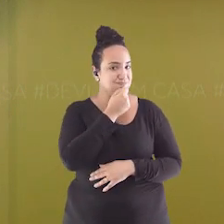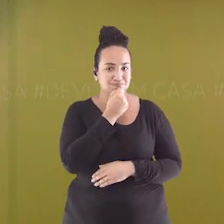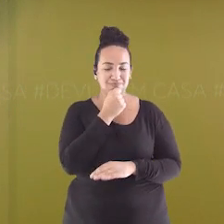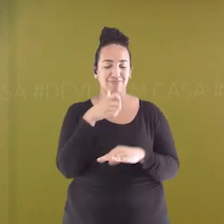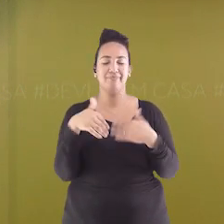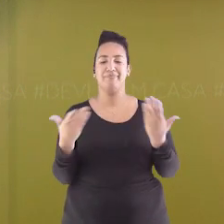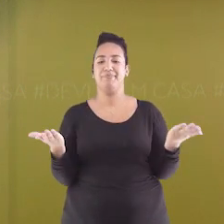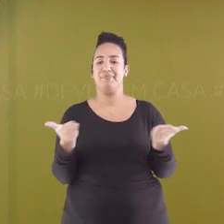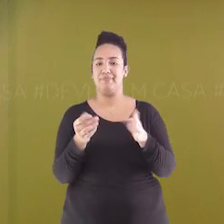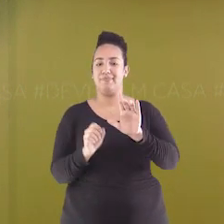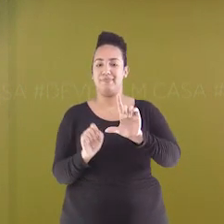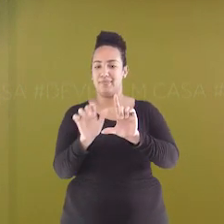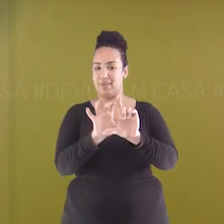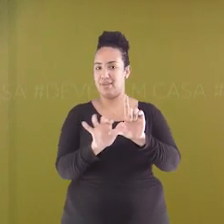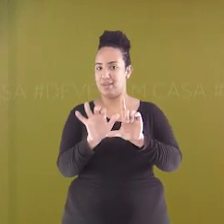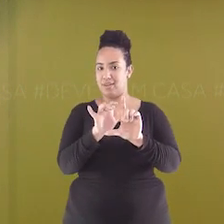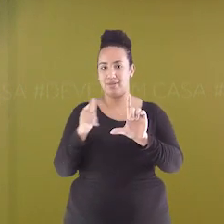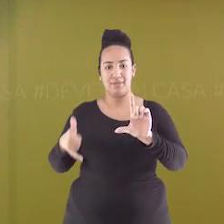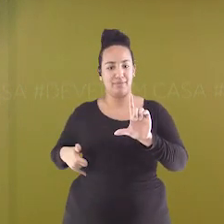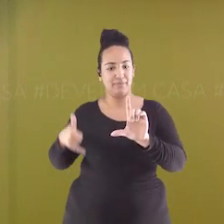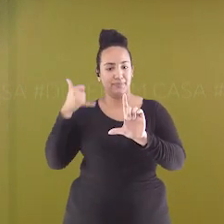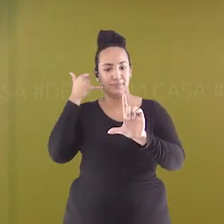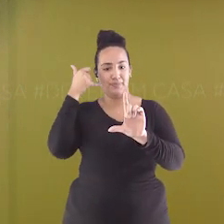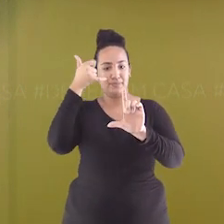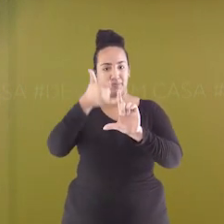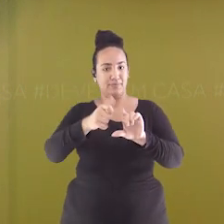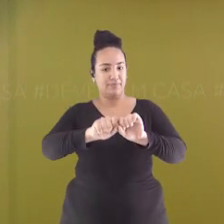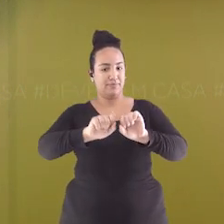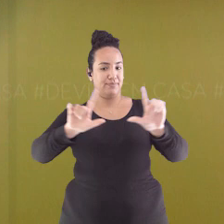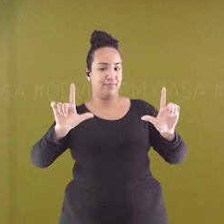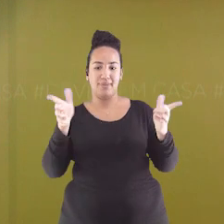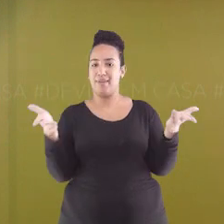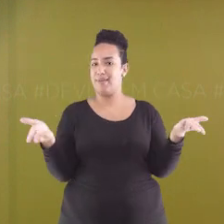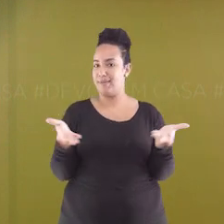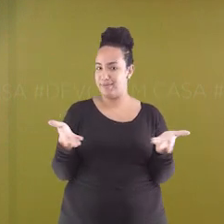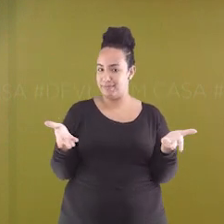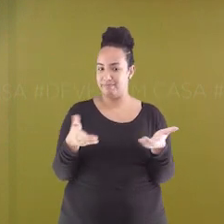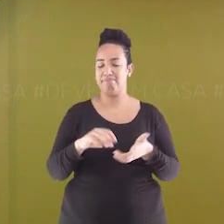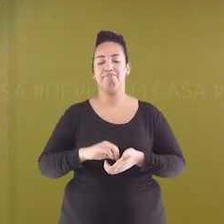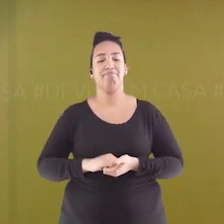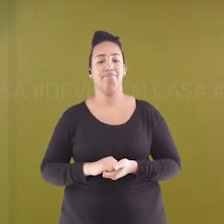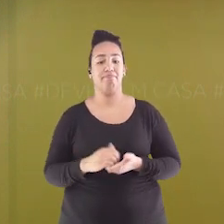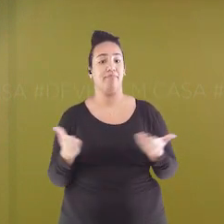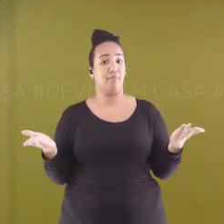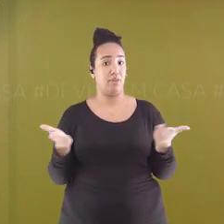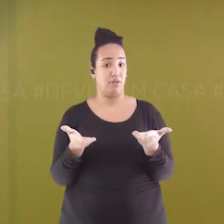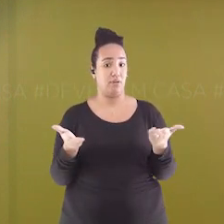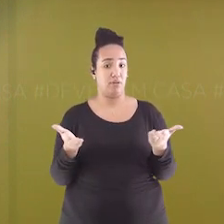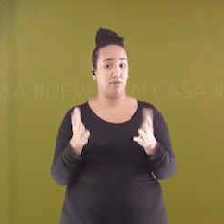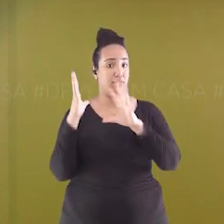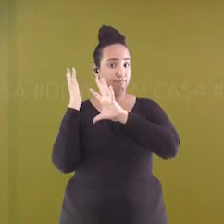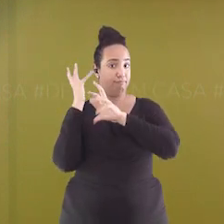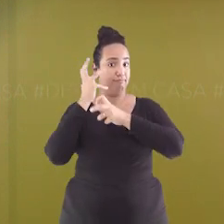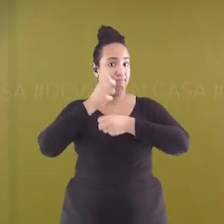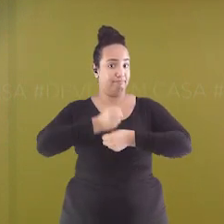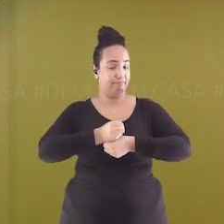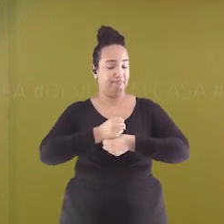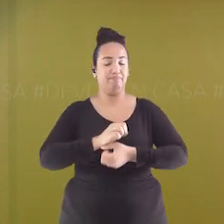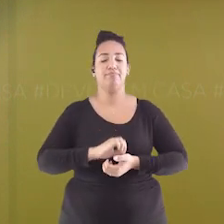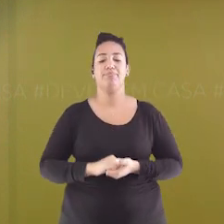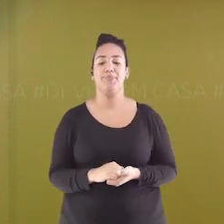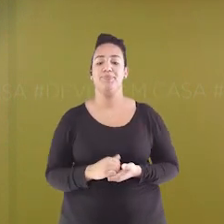só apontar o celular para o QR Code que está aparecendo aí na sua tela e marcar a sua. Agora, vamos ao resumo da